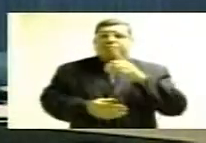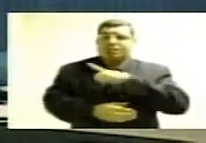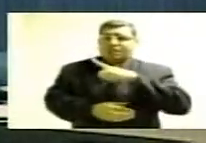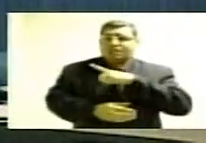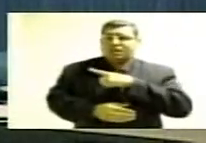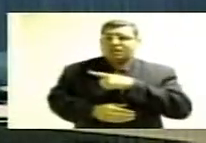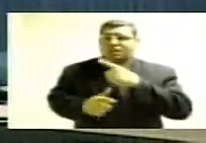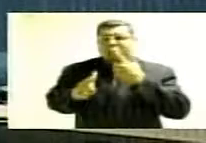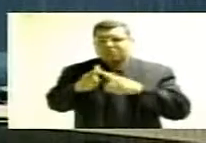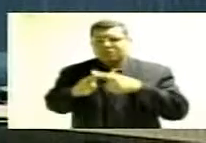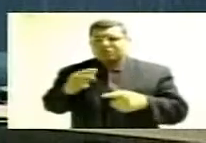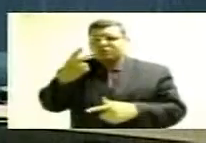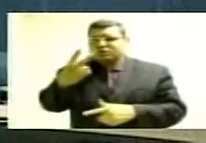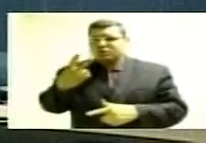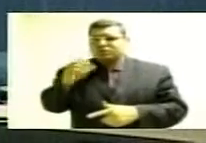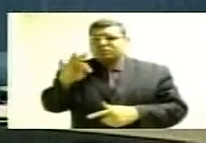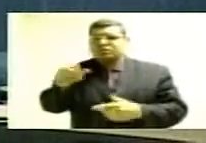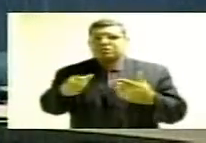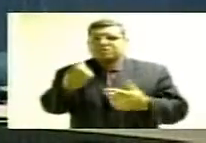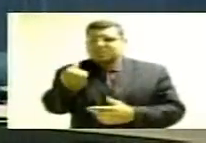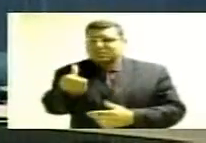um déficit de 2,7 bi.